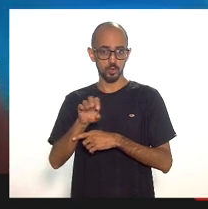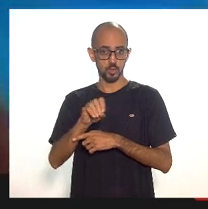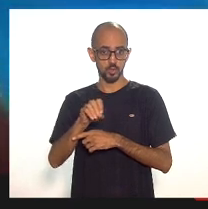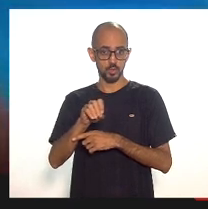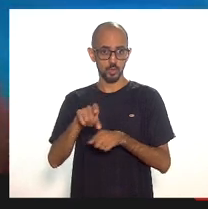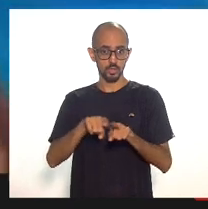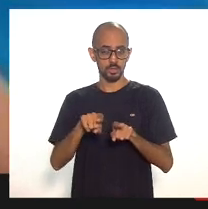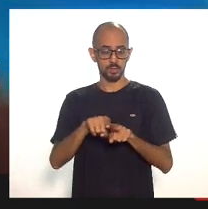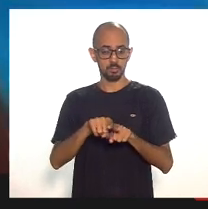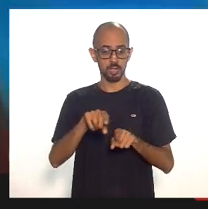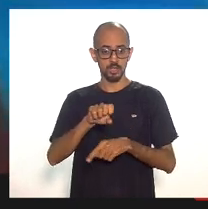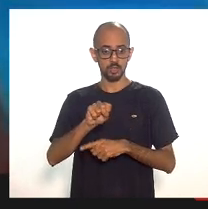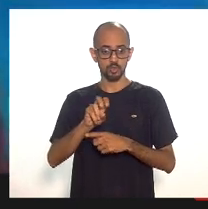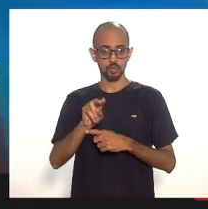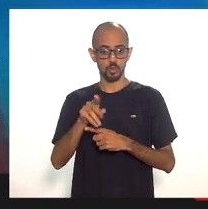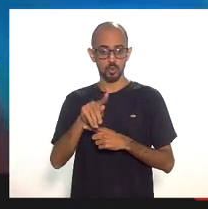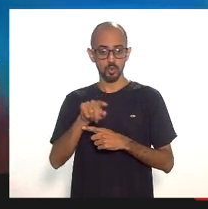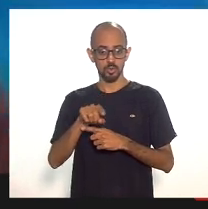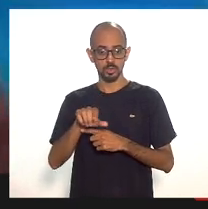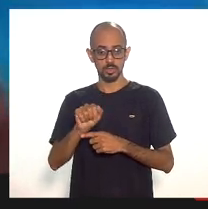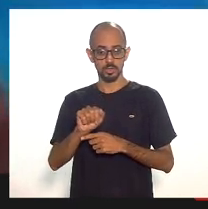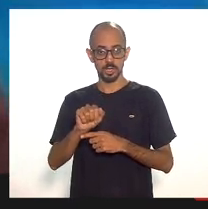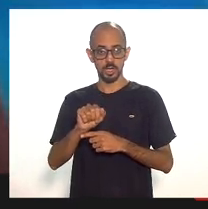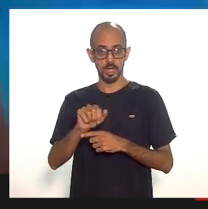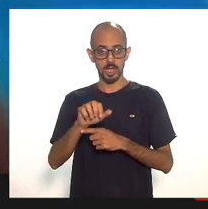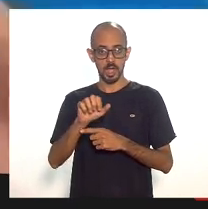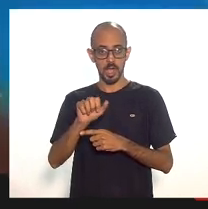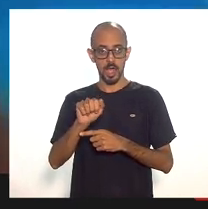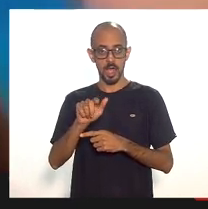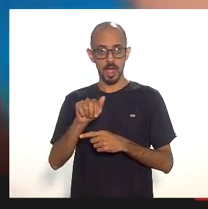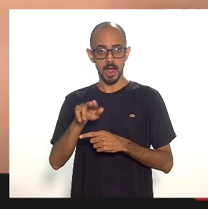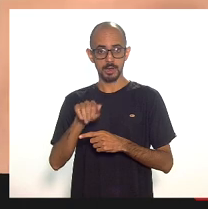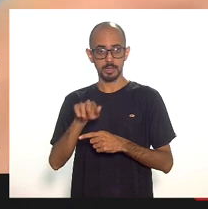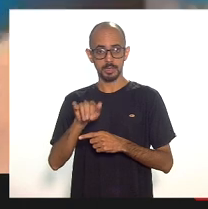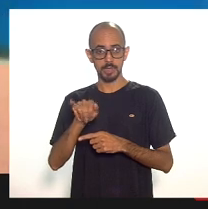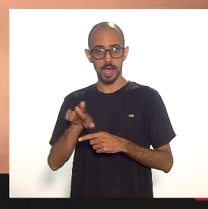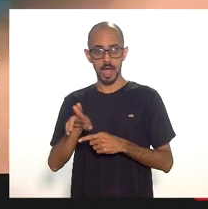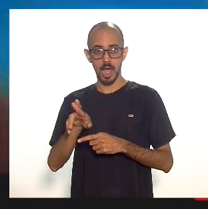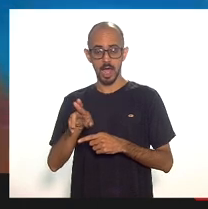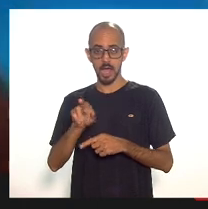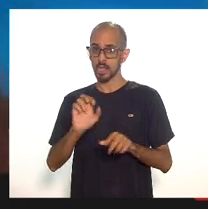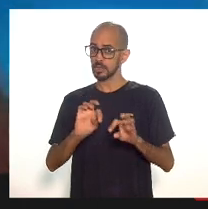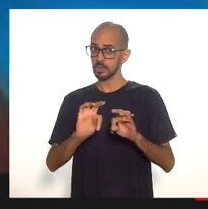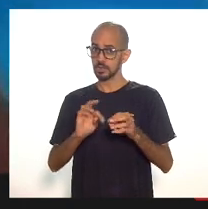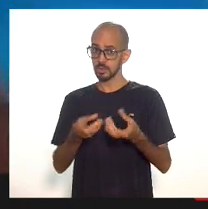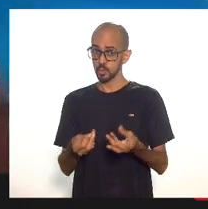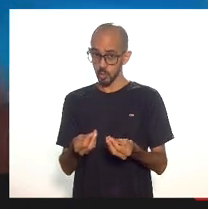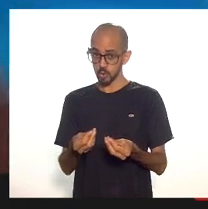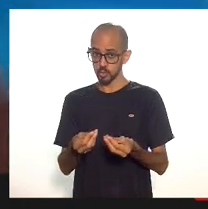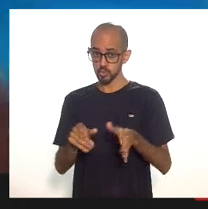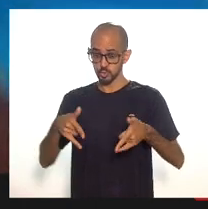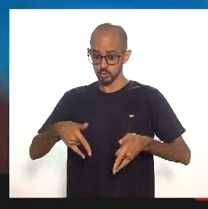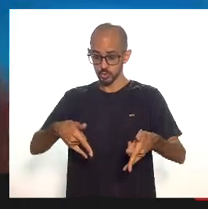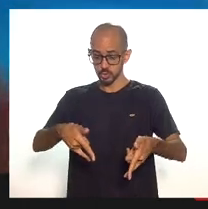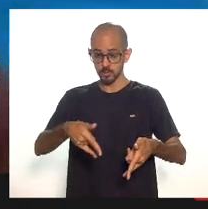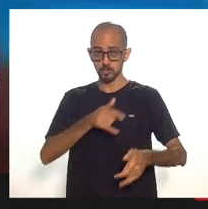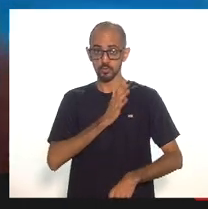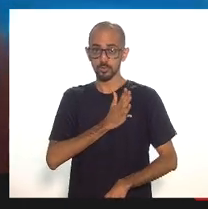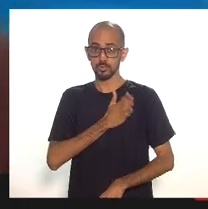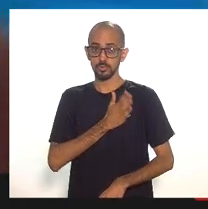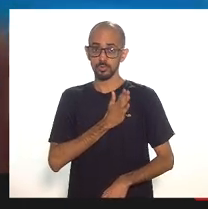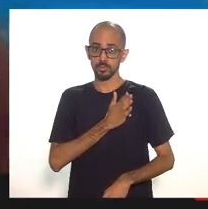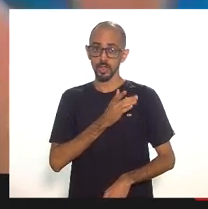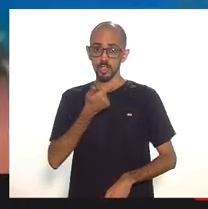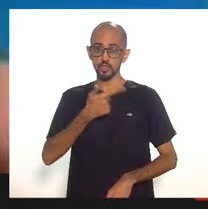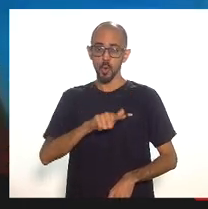Guiar, uma unidade coronariana, passou a ser CTI de Covid. No Miguel Couto, enfermaria de cardiologia fechou, virou Covid.